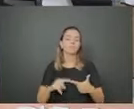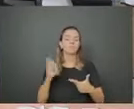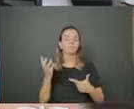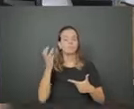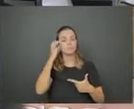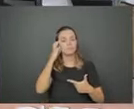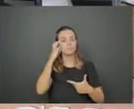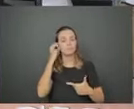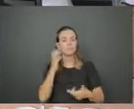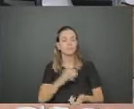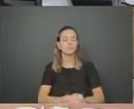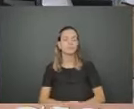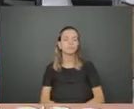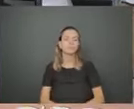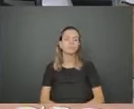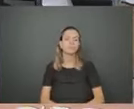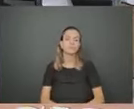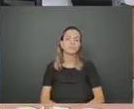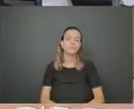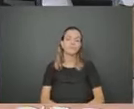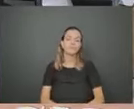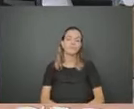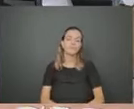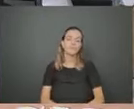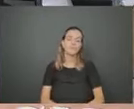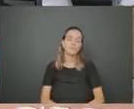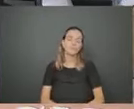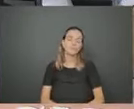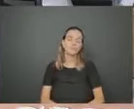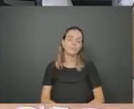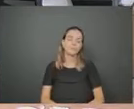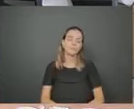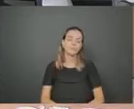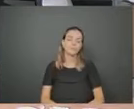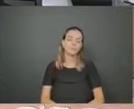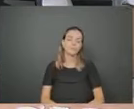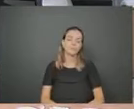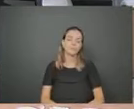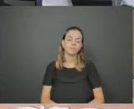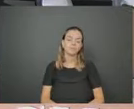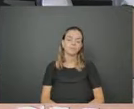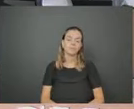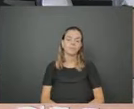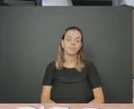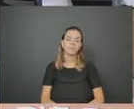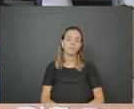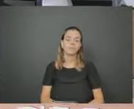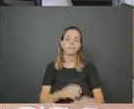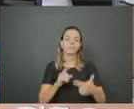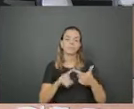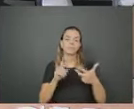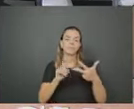Vereador Dalton Borba está na sessão. Então, passamos ao vereador Serginho do Posto.